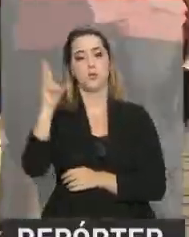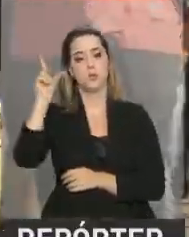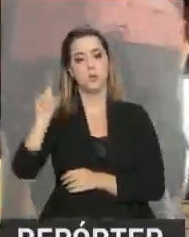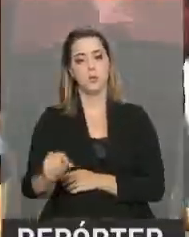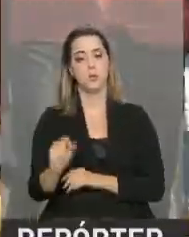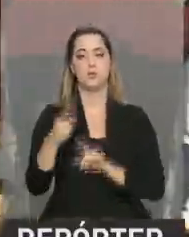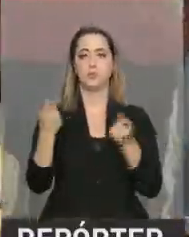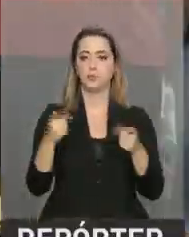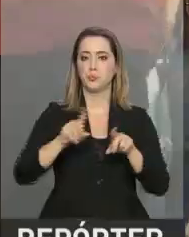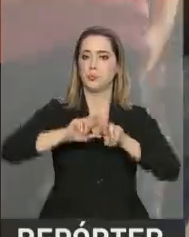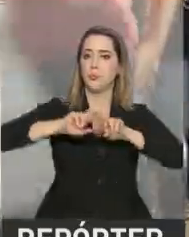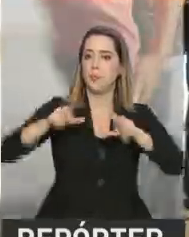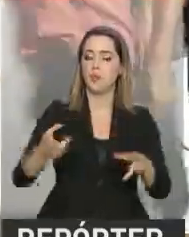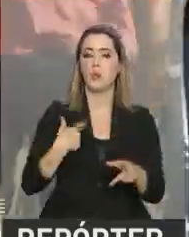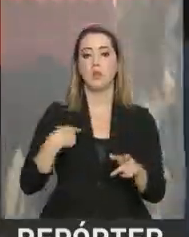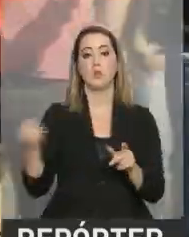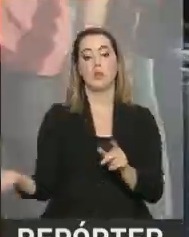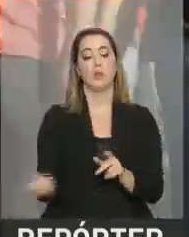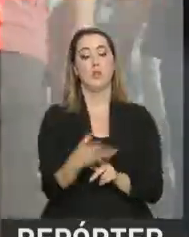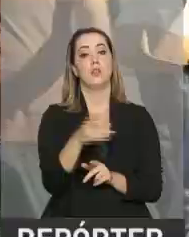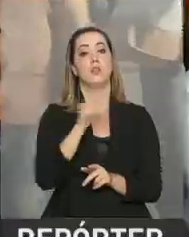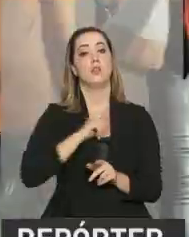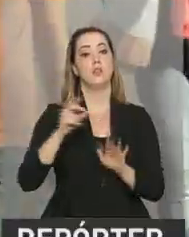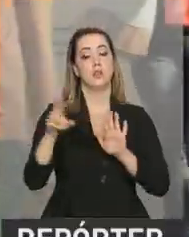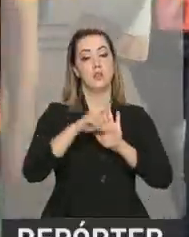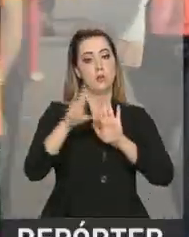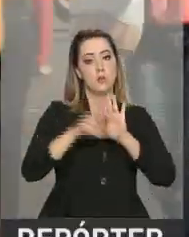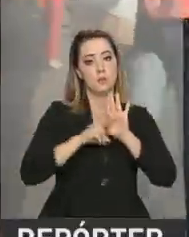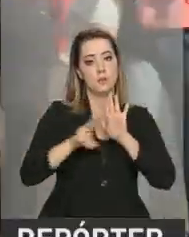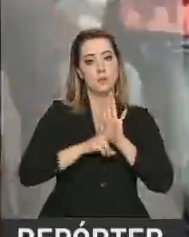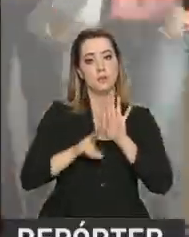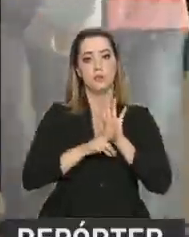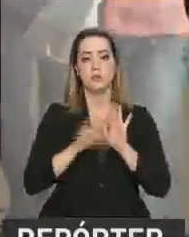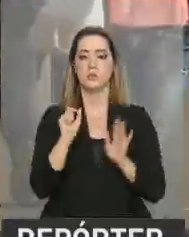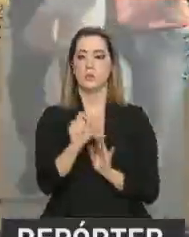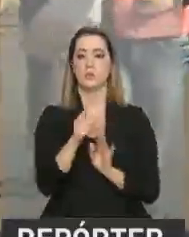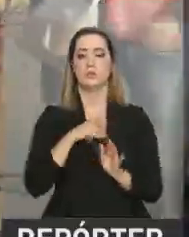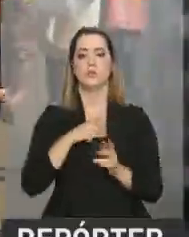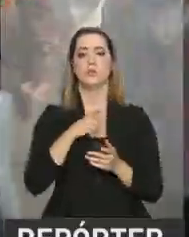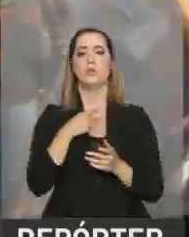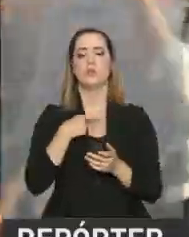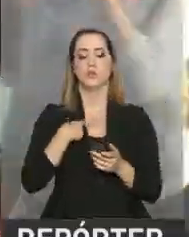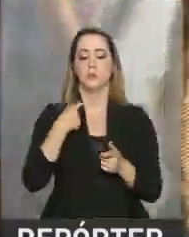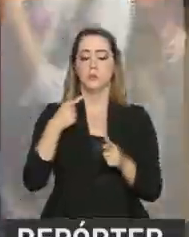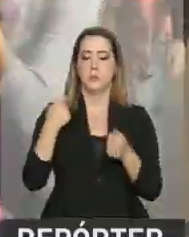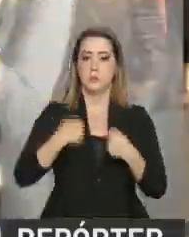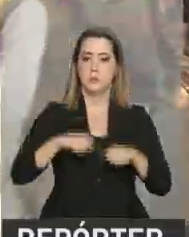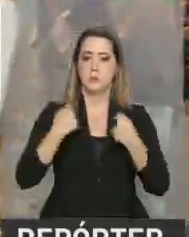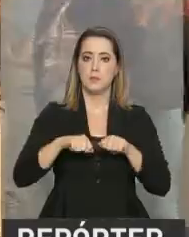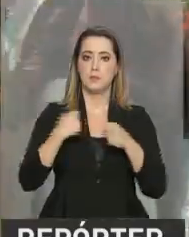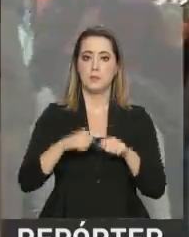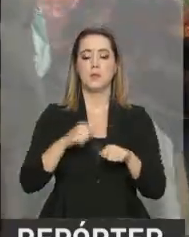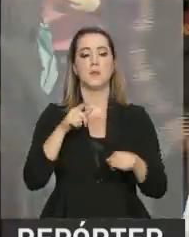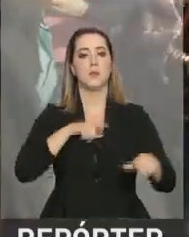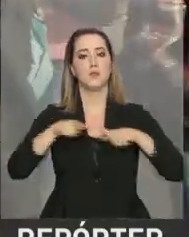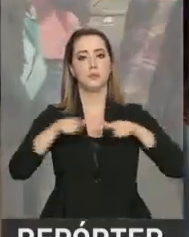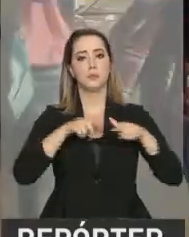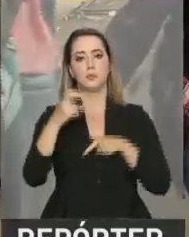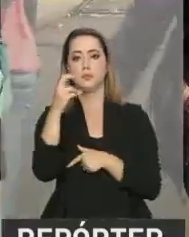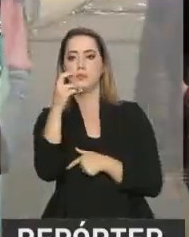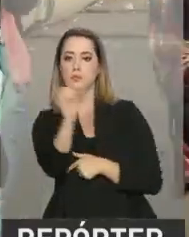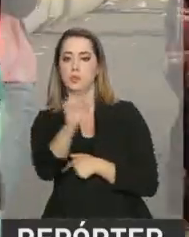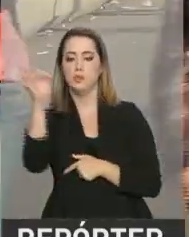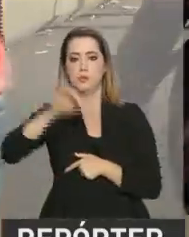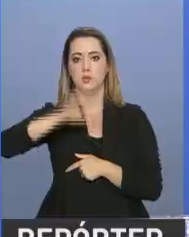45 anos vão passar por uma transição e vão ter que trabalhar 50% a mais do tempo que falta para